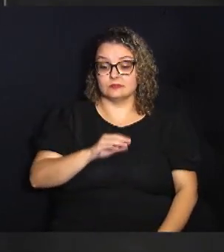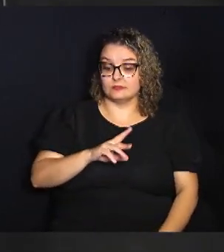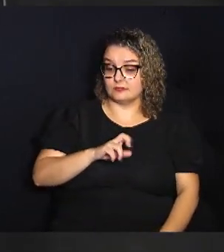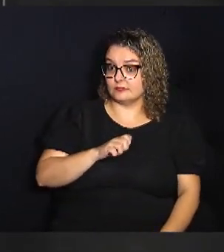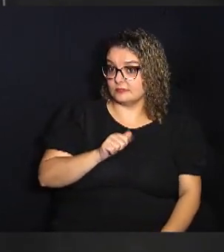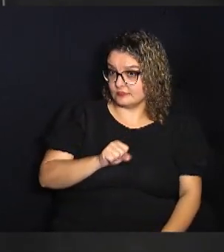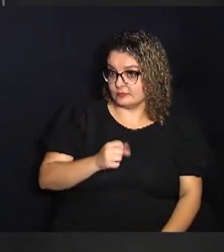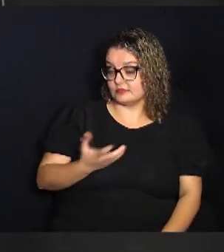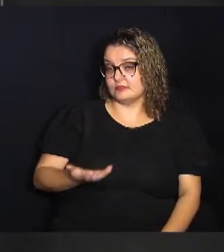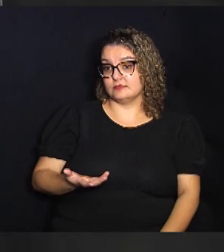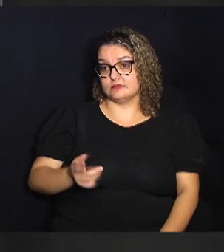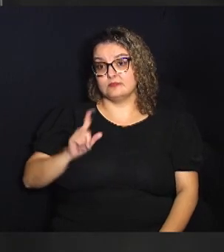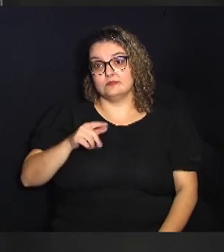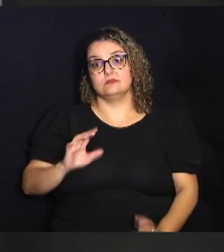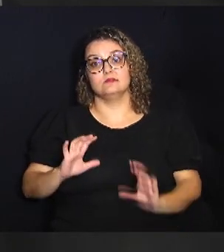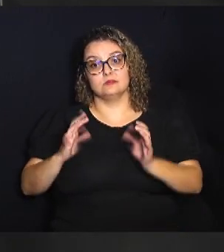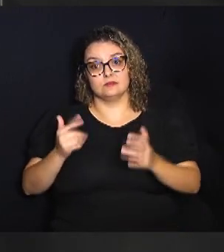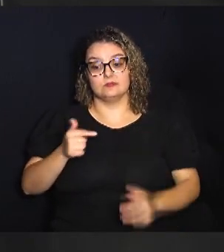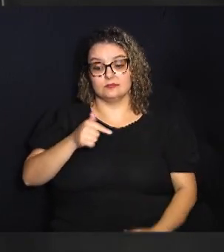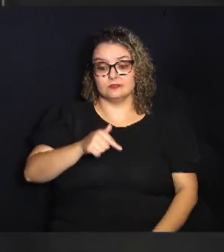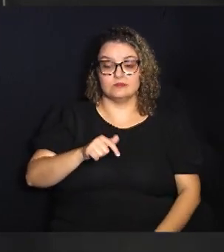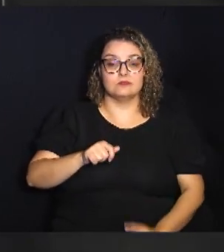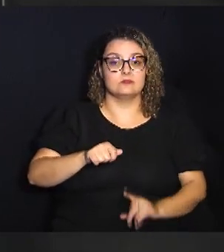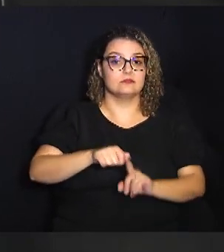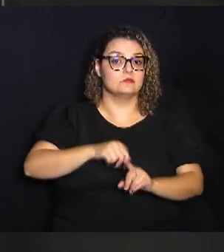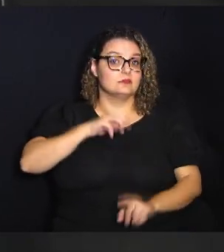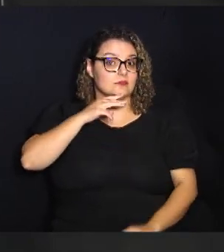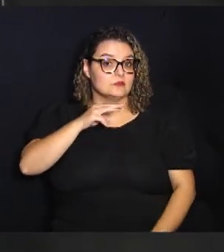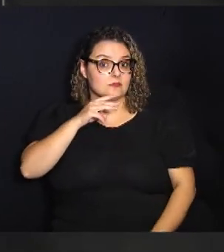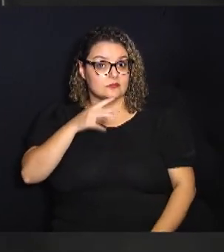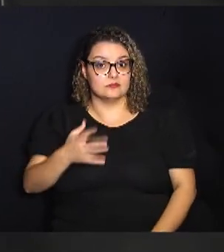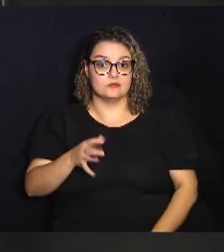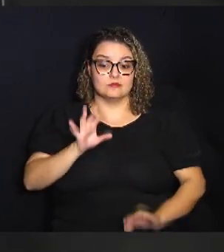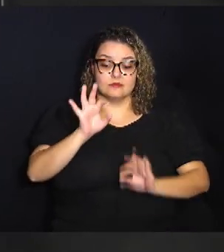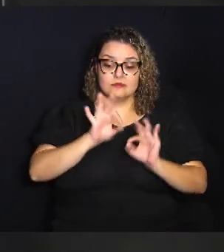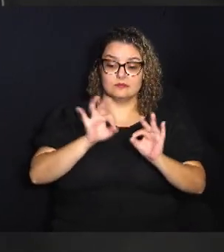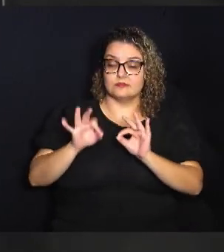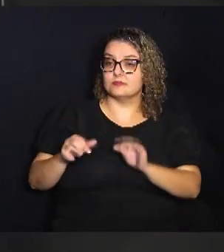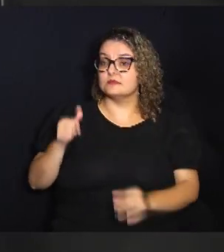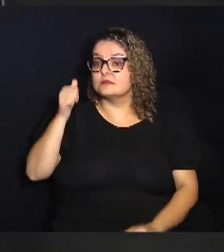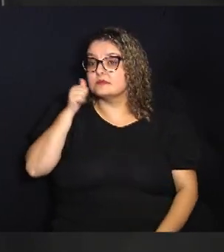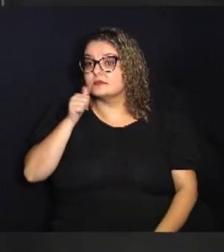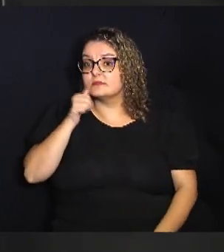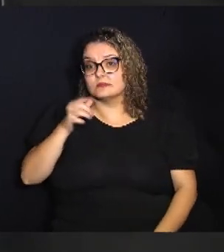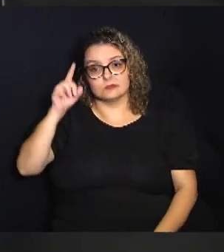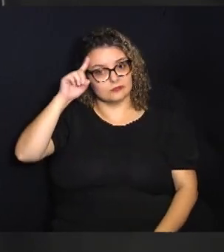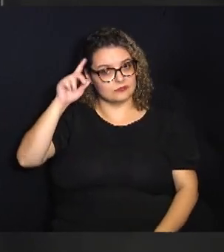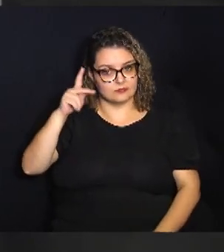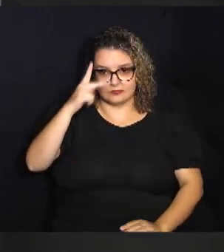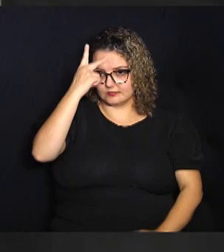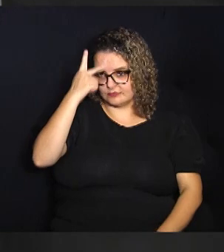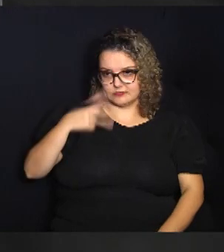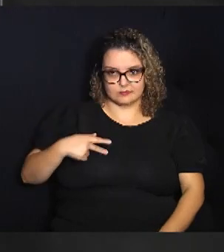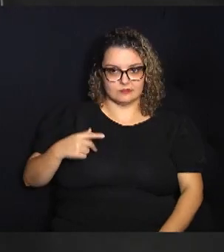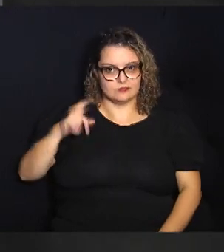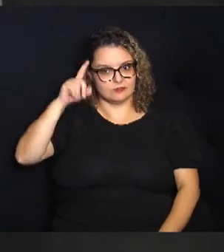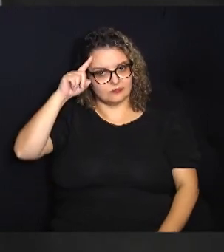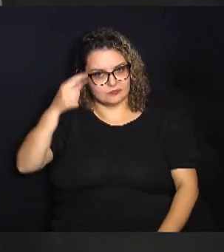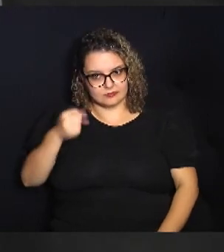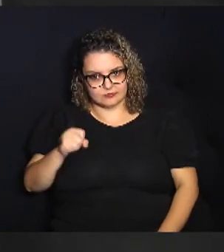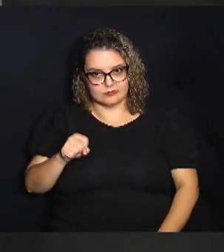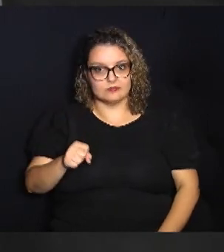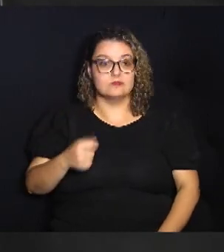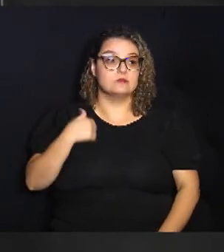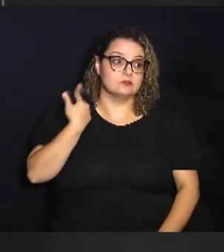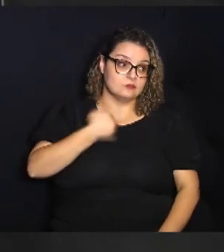que é a ser comemorado no 7 de março, para preparar a mulher para o dia dela internacional, que é dia 8. Mulheres... A gente